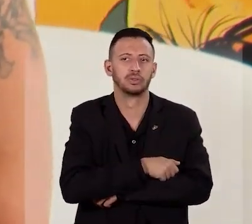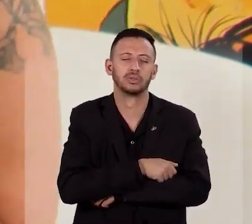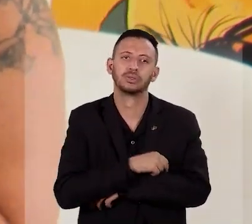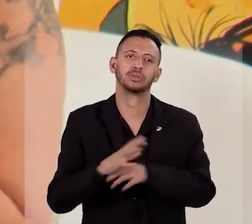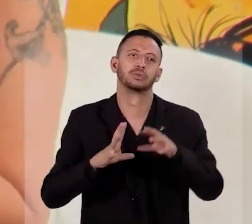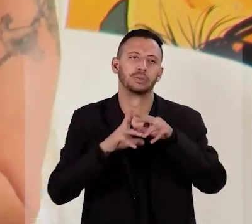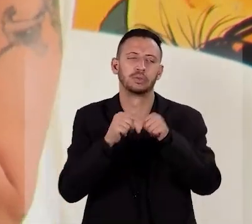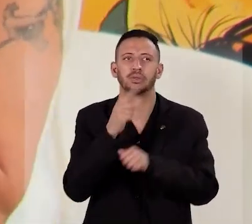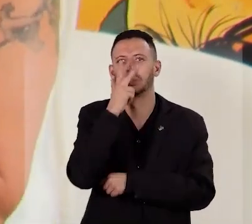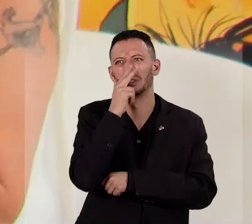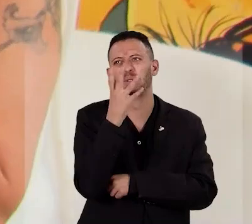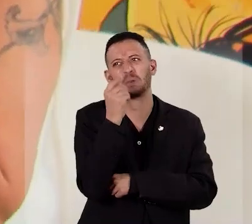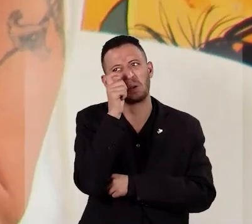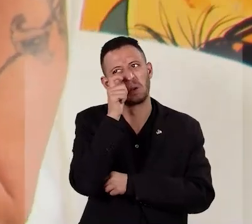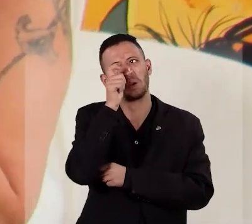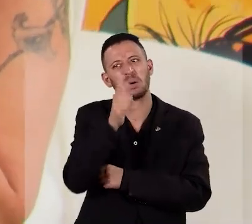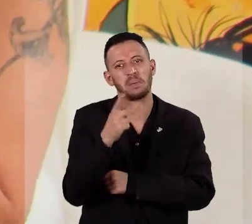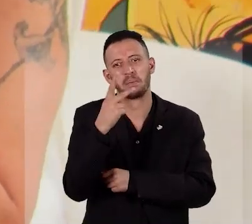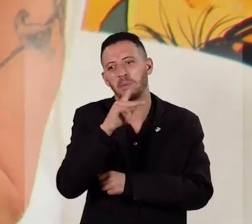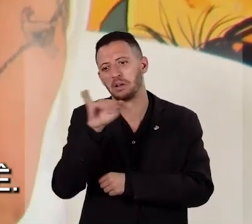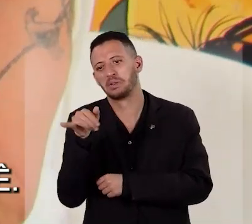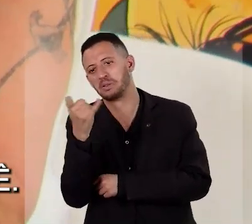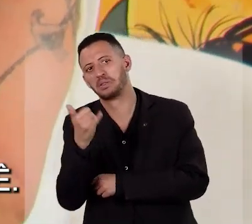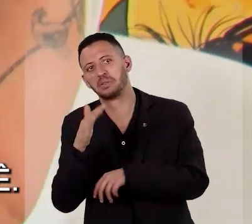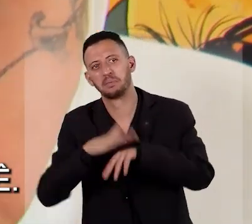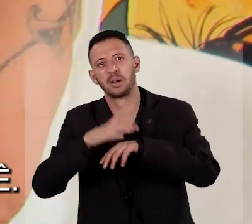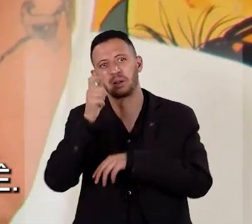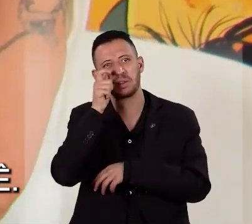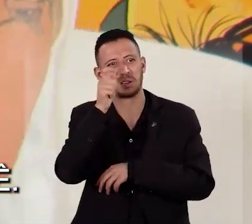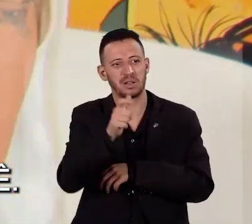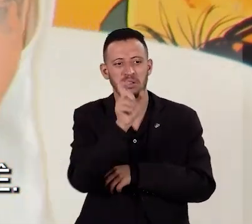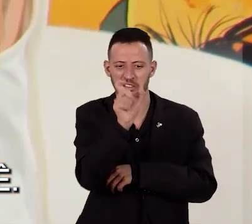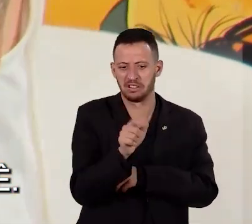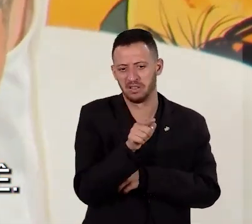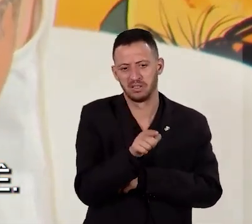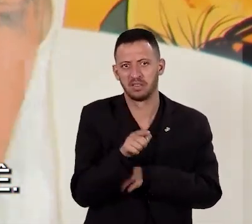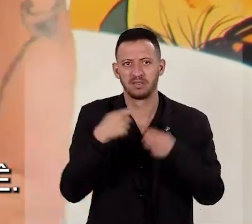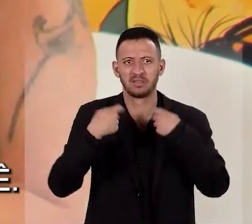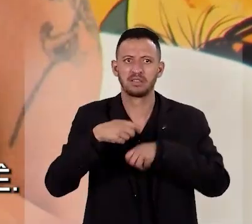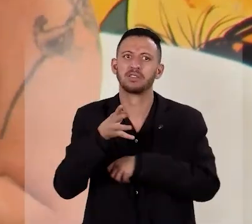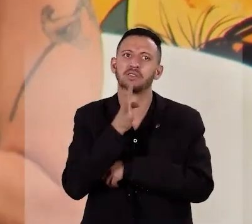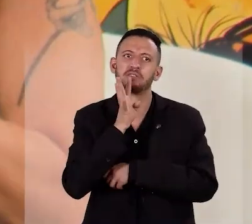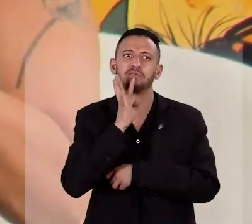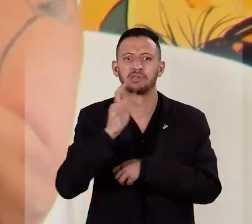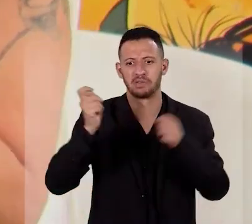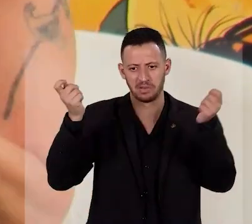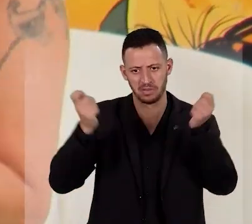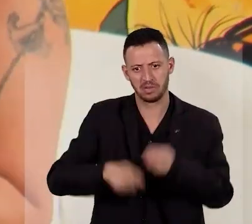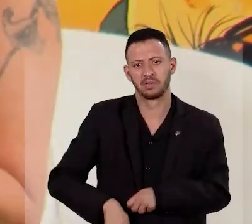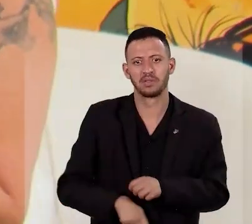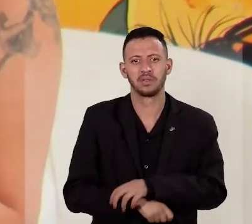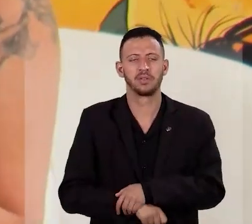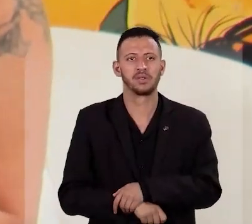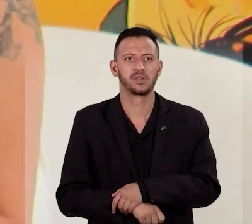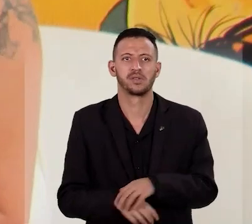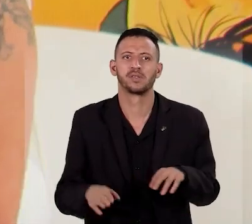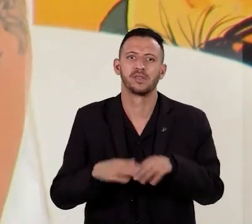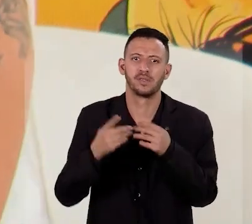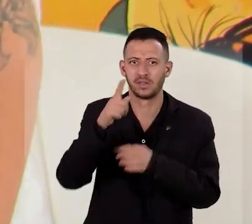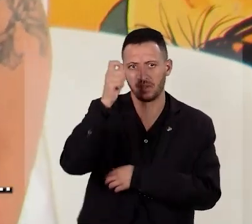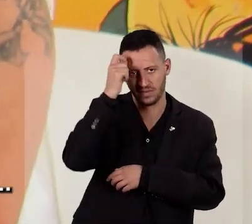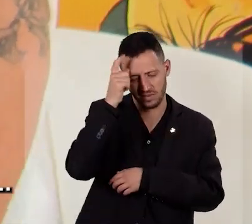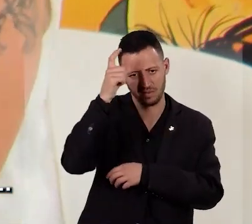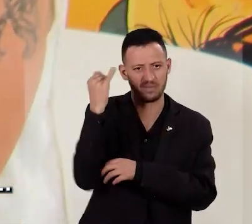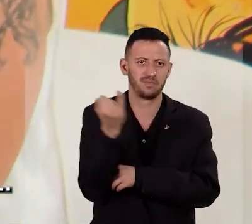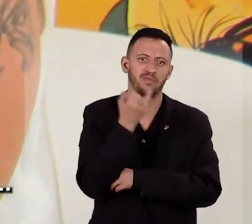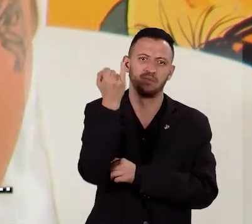está fazendo aqui. Não é porque todo mundo acha interessante ser PJ, que PJ é o mais interessante para você. Você tem que conhecer as possibilidades.